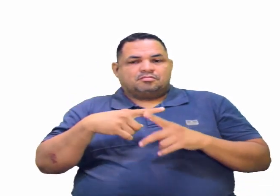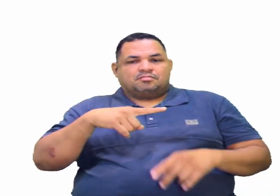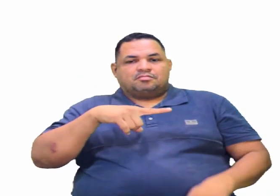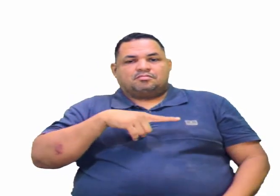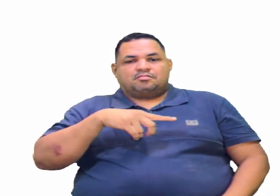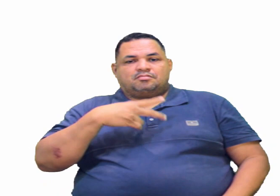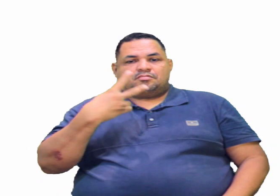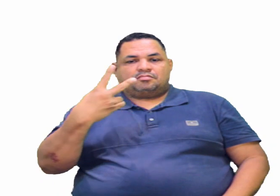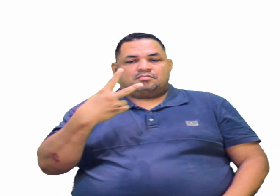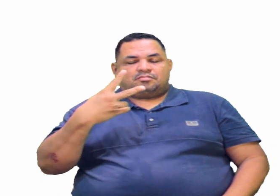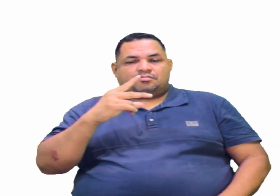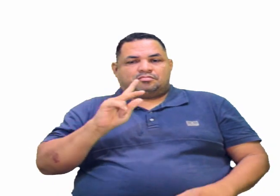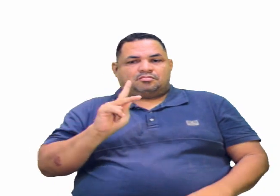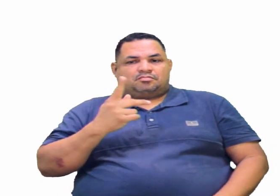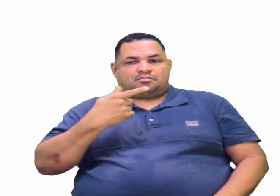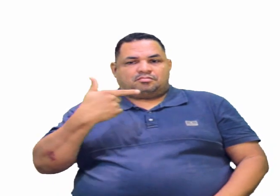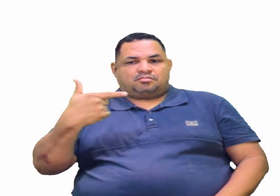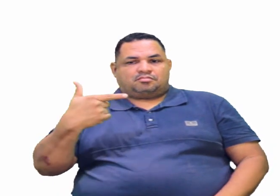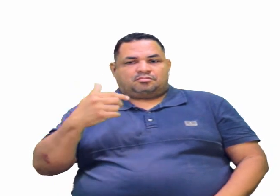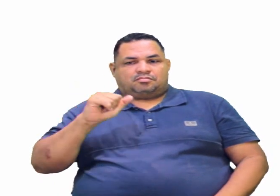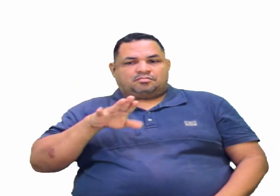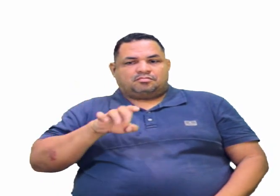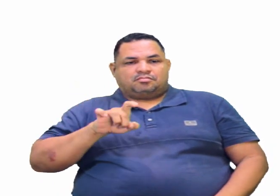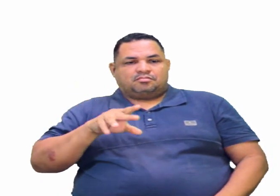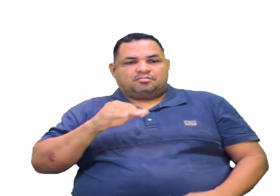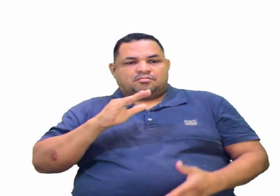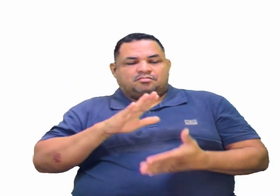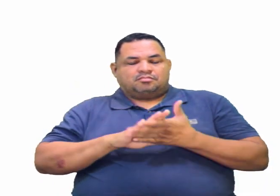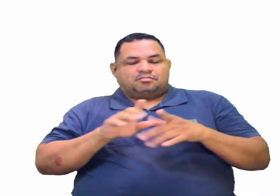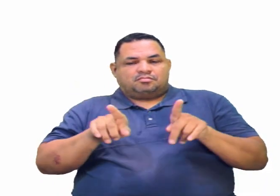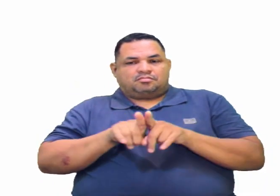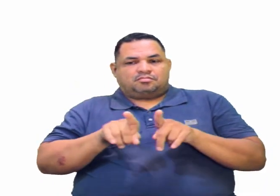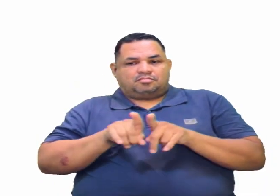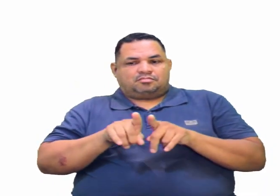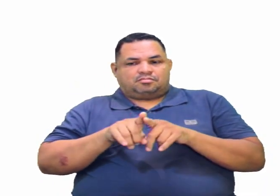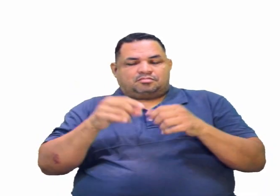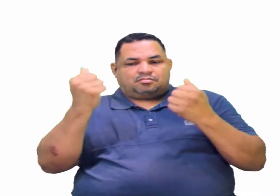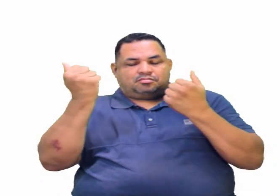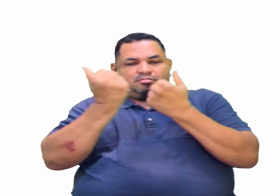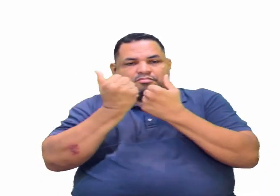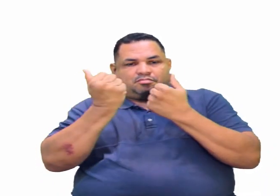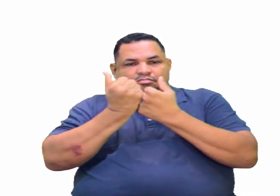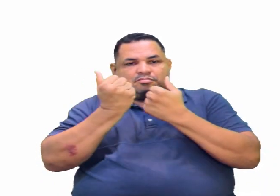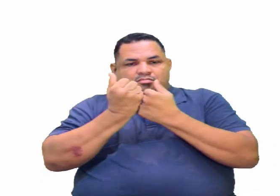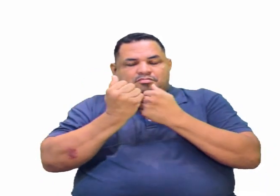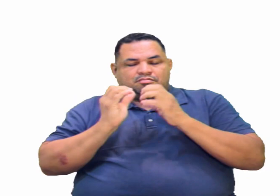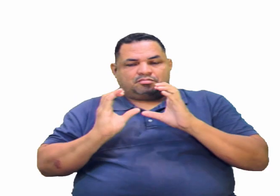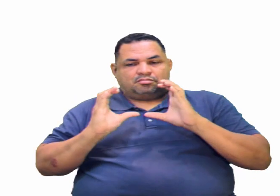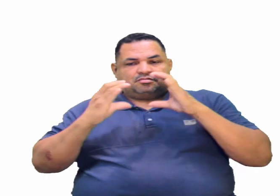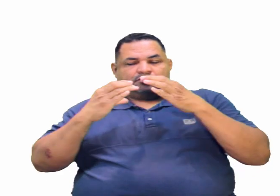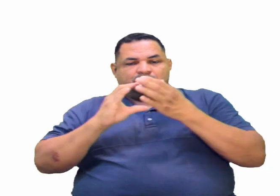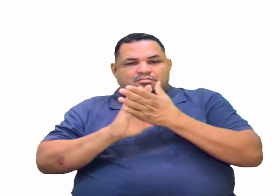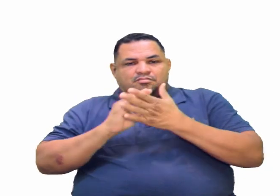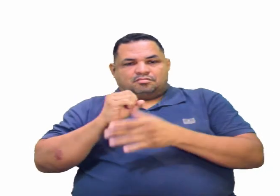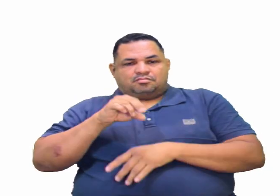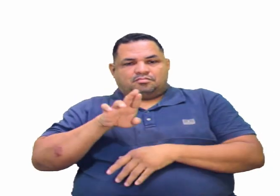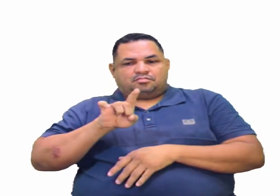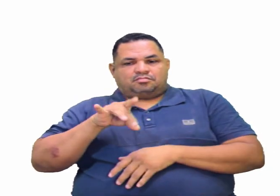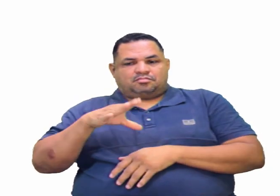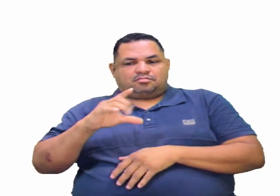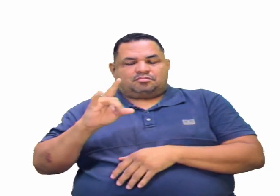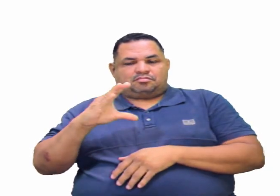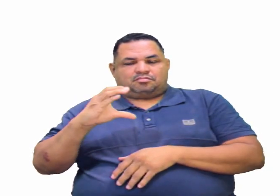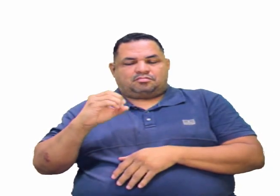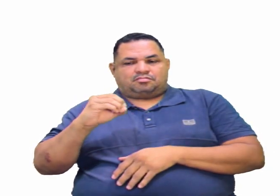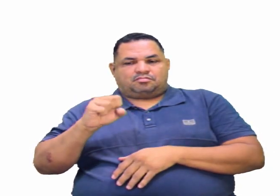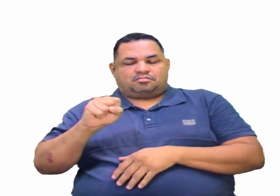porque 2 dos hidrogênios da amônia que lhe deram origem foram substituídos por